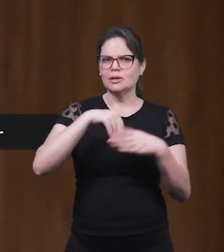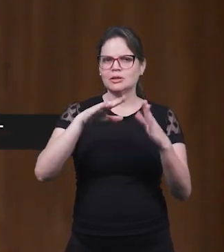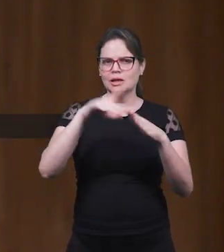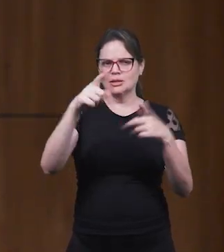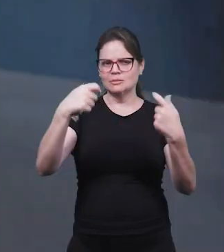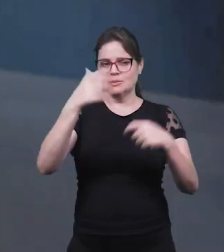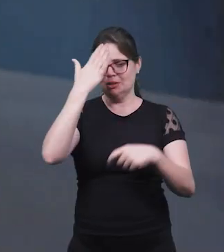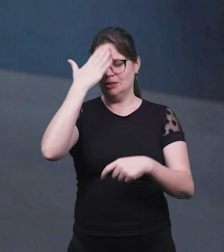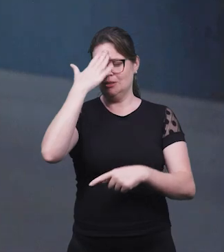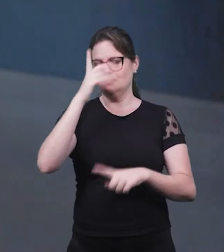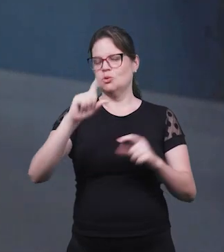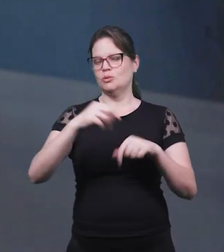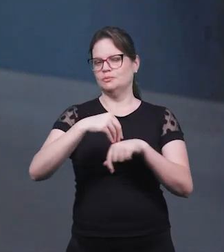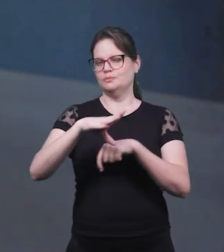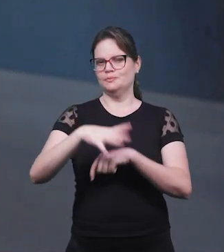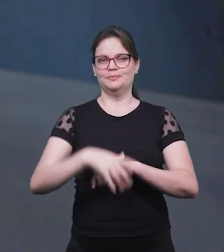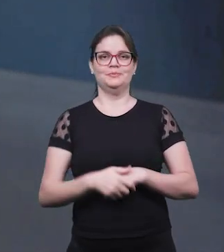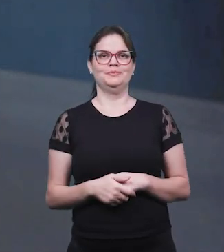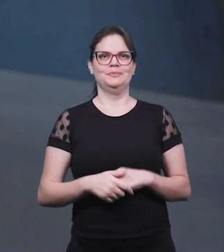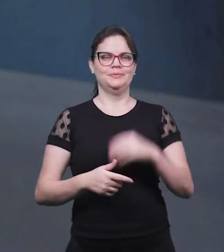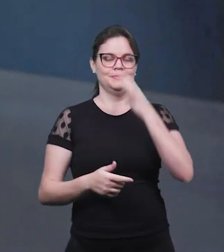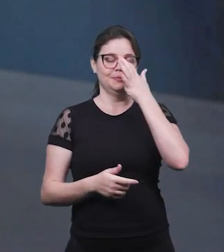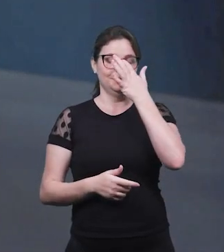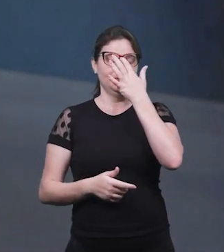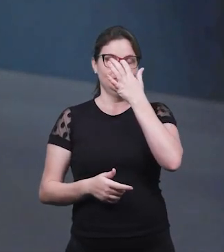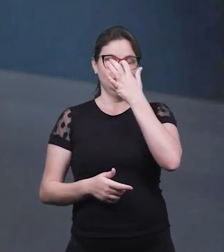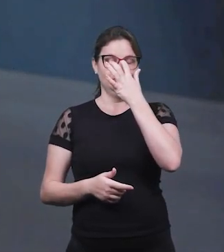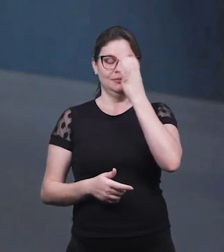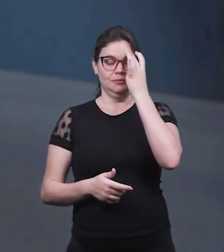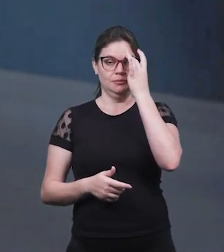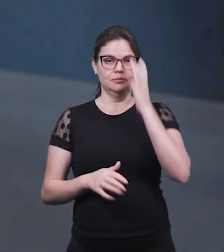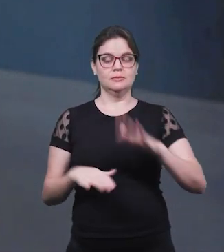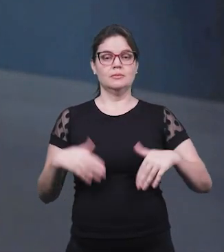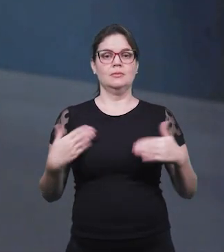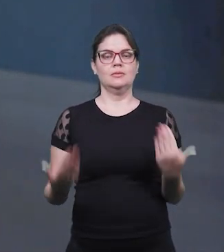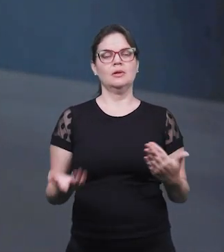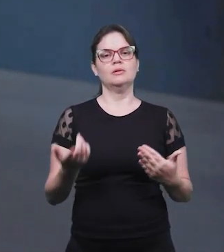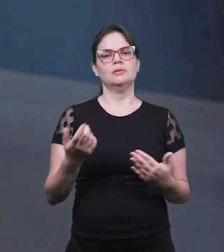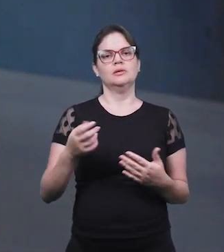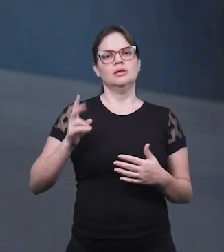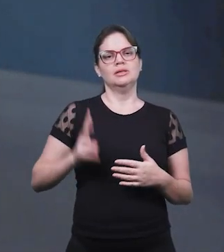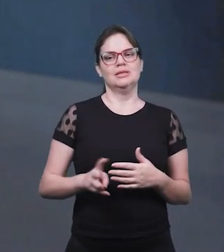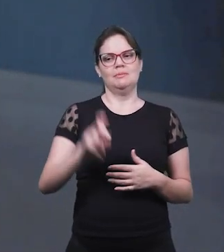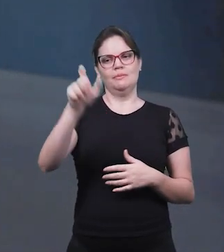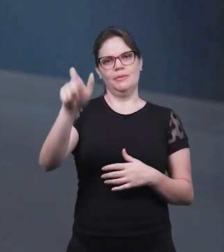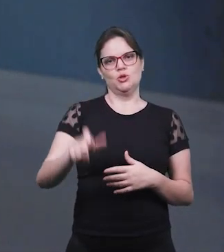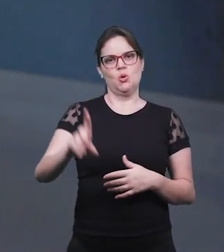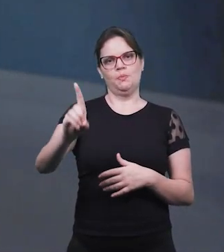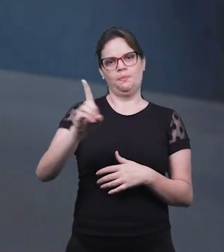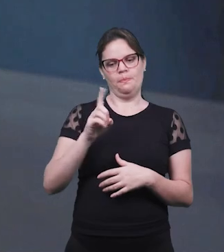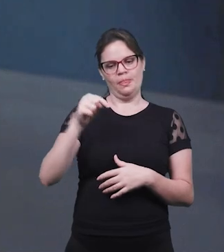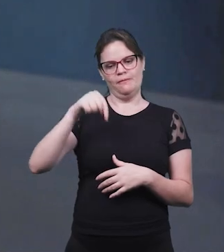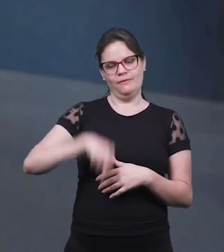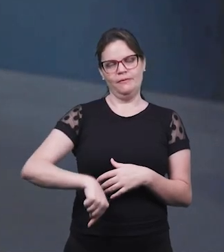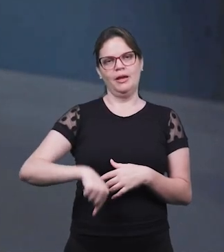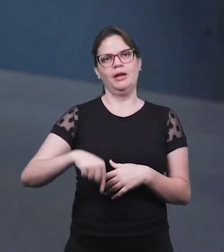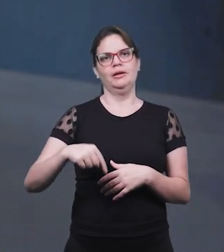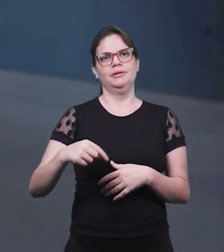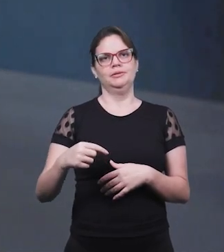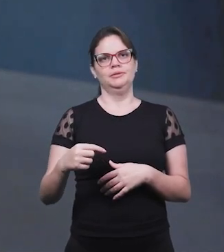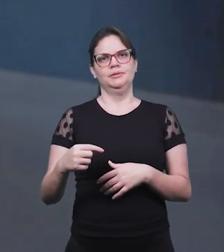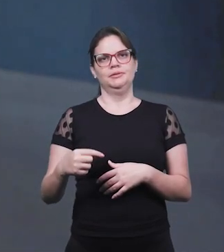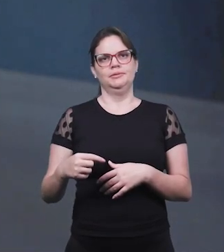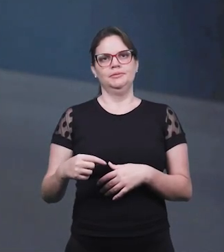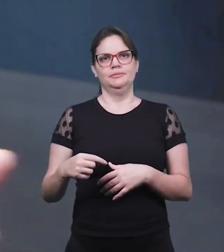saber? Então, eu sempre me deparo quando o cliente às vezes vem,